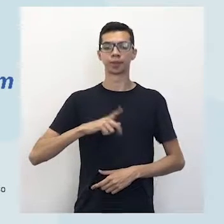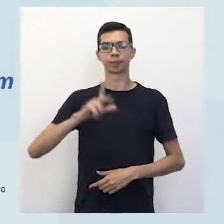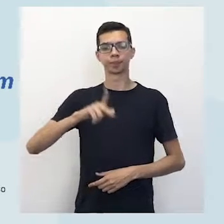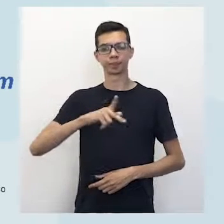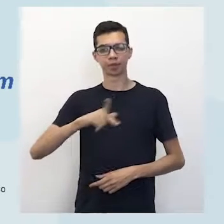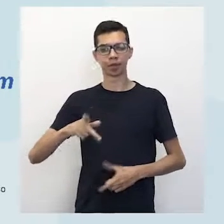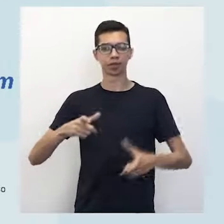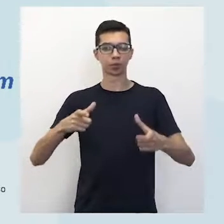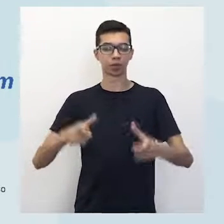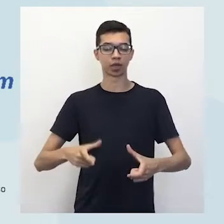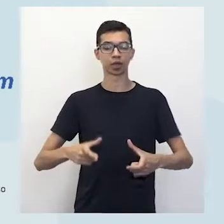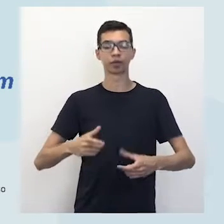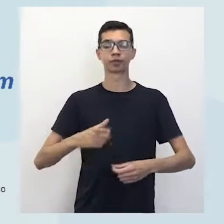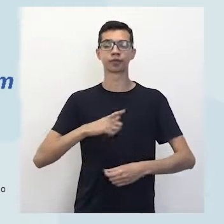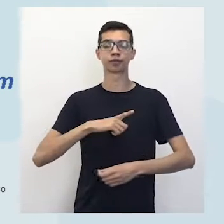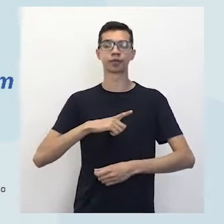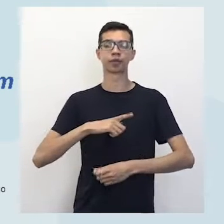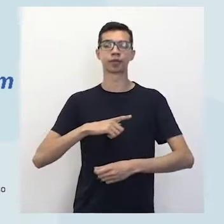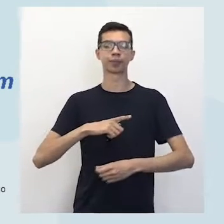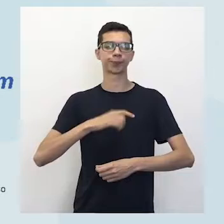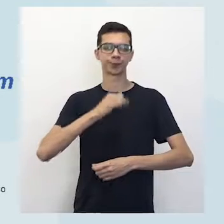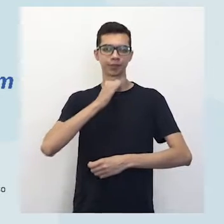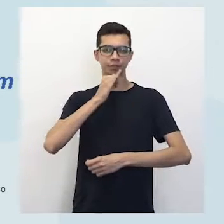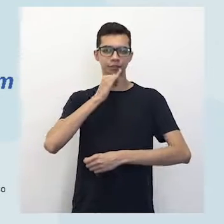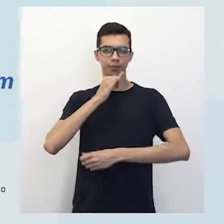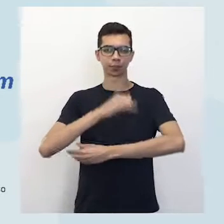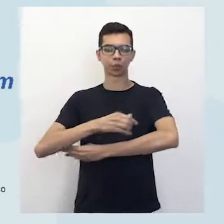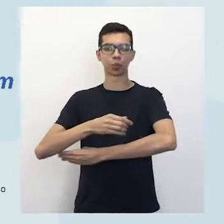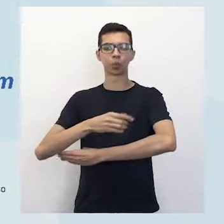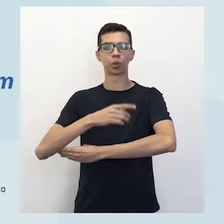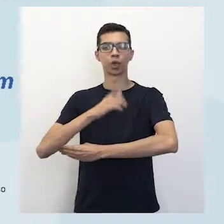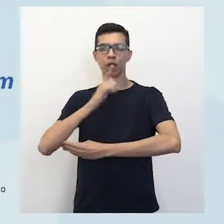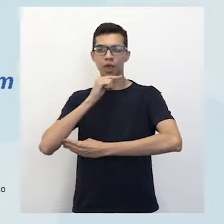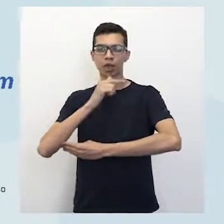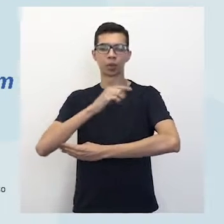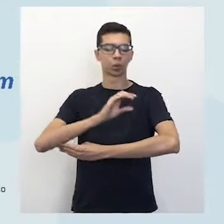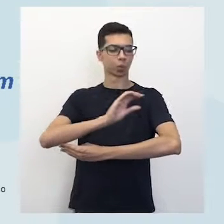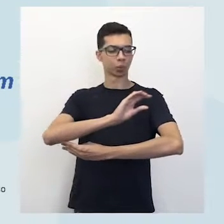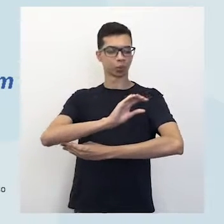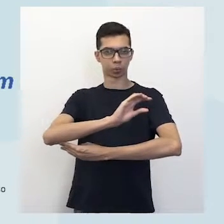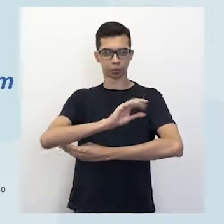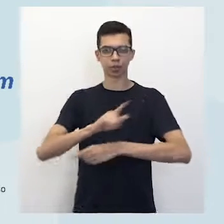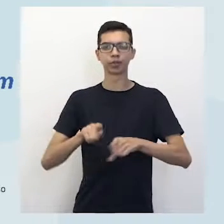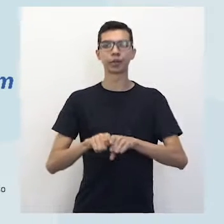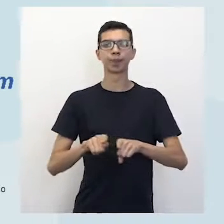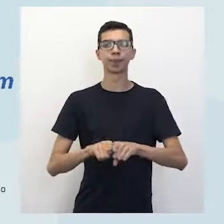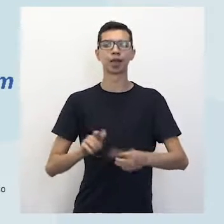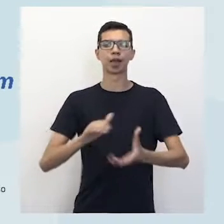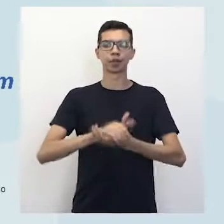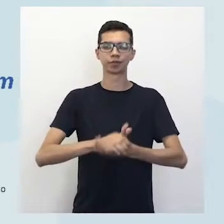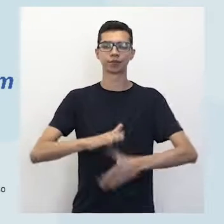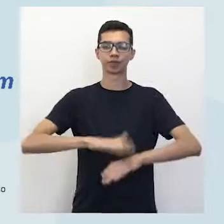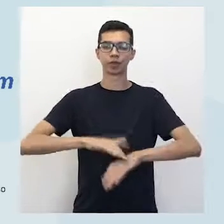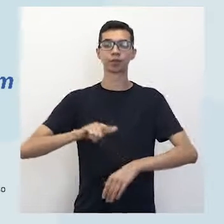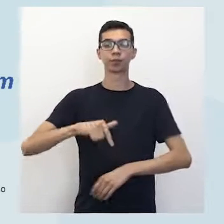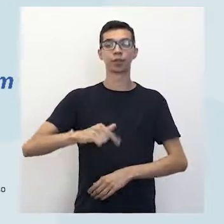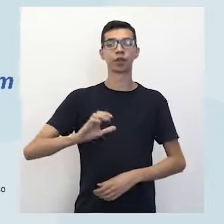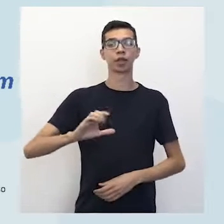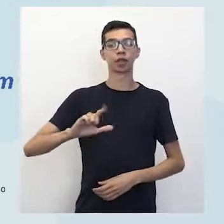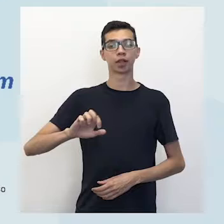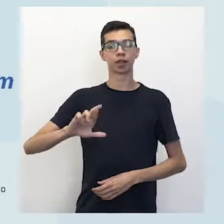a extrema-unção, né? Vão lidar com os fiéis. E, do outro lado, nós temos o clero regular, que é formado